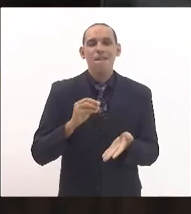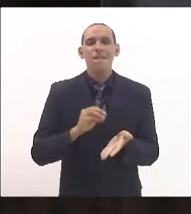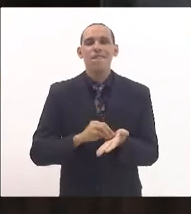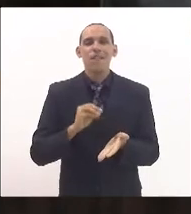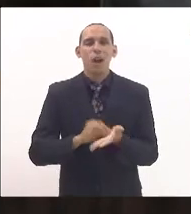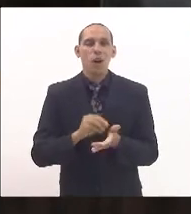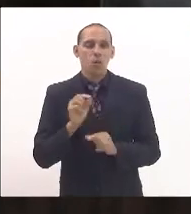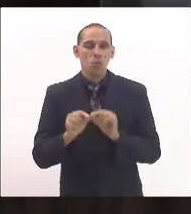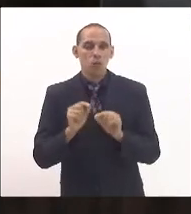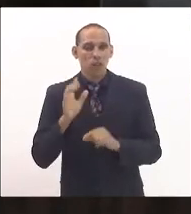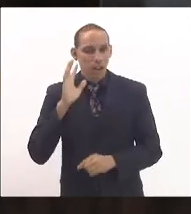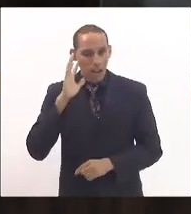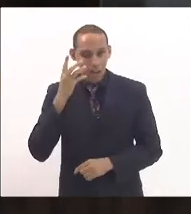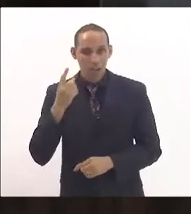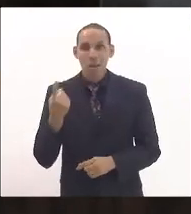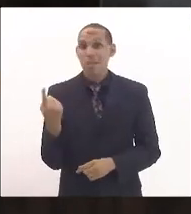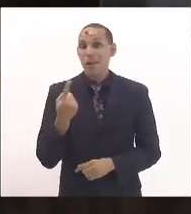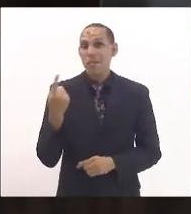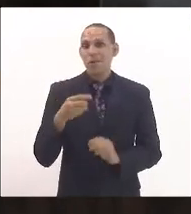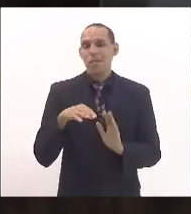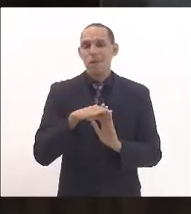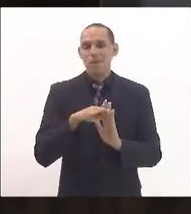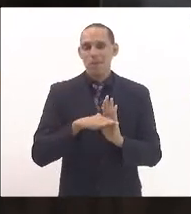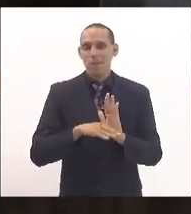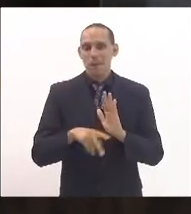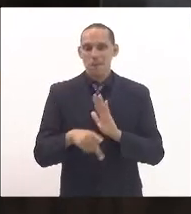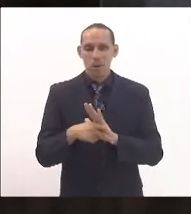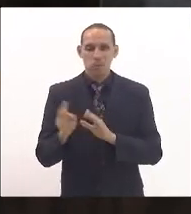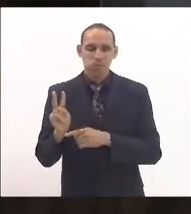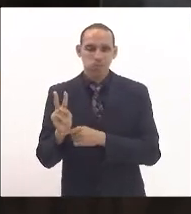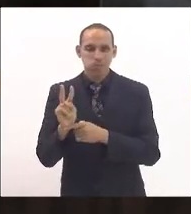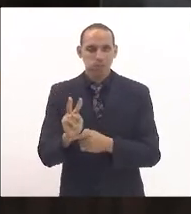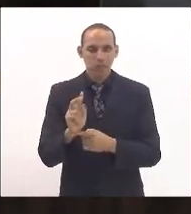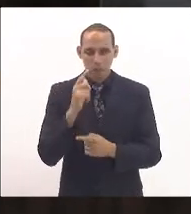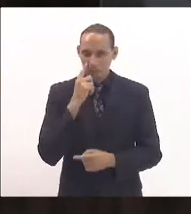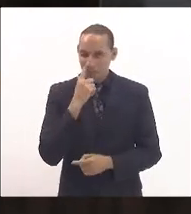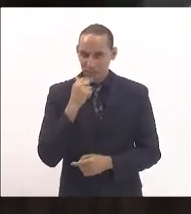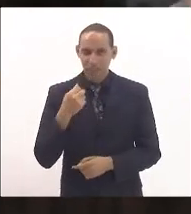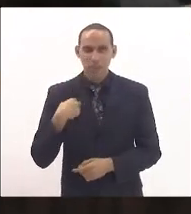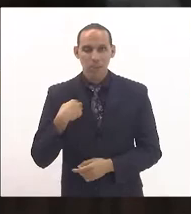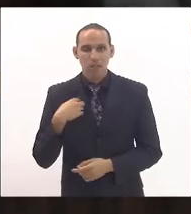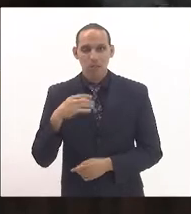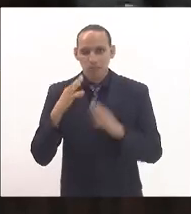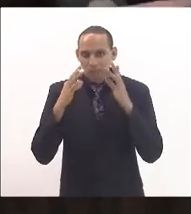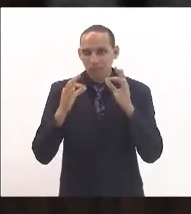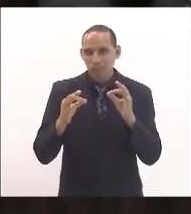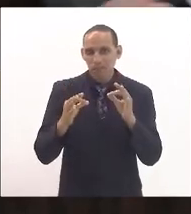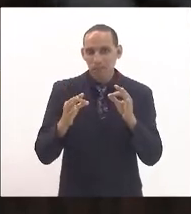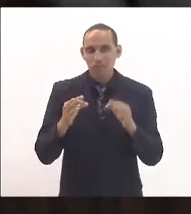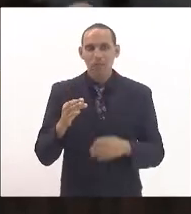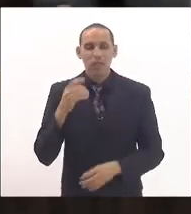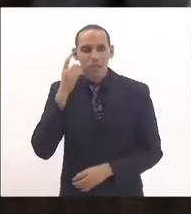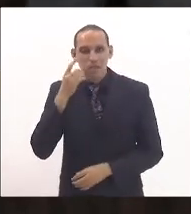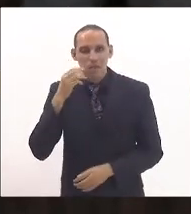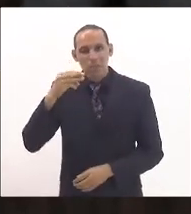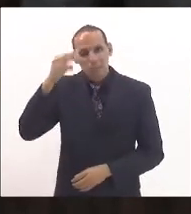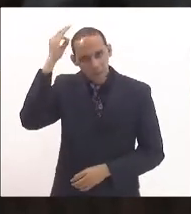resolver primeiro da pauta, que da Defensoria. Quero ouvir o deputado Márcio. Senhor presidente,